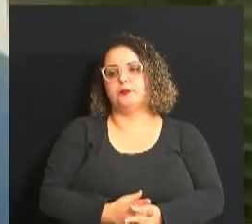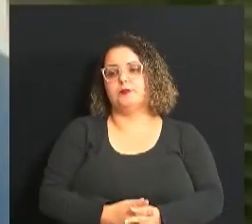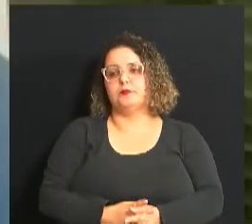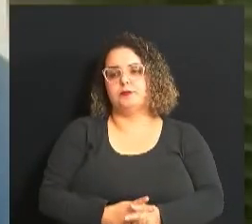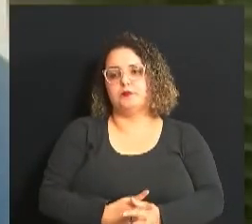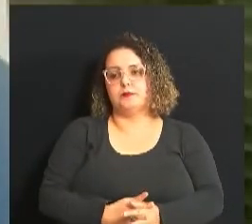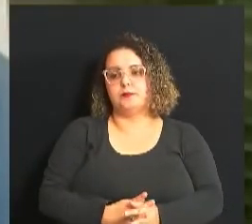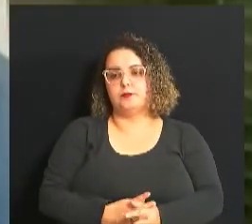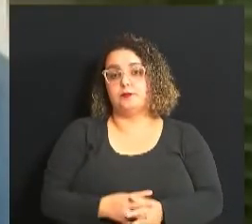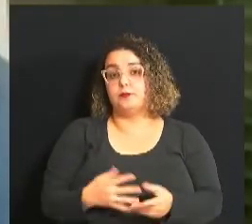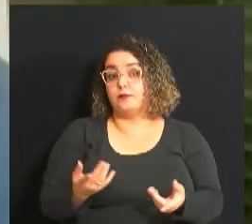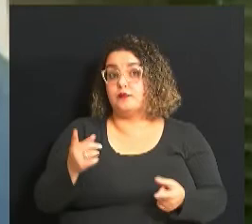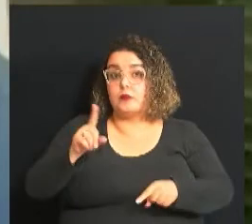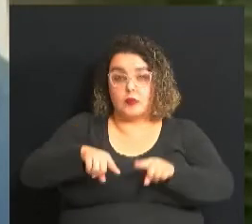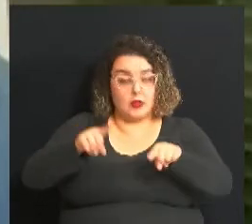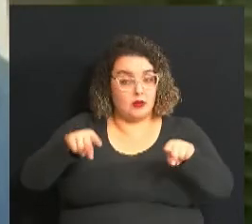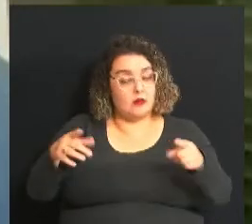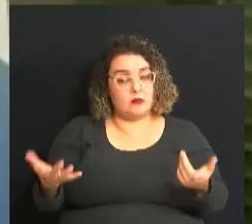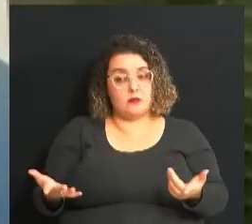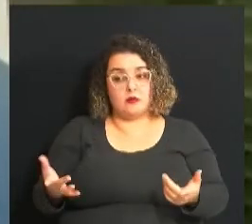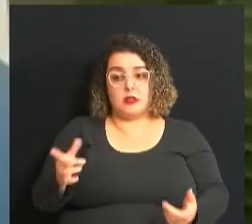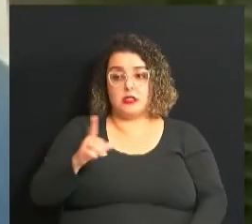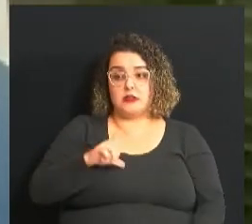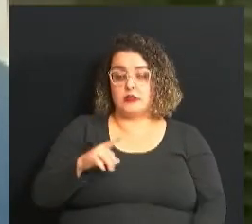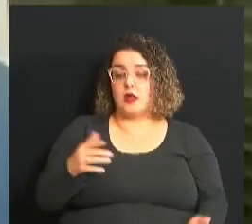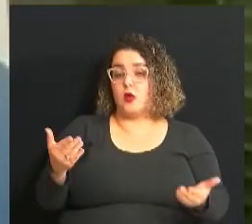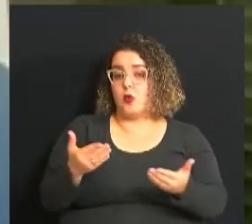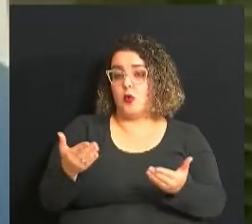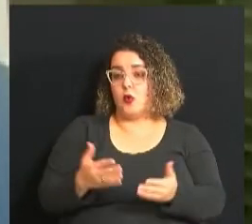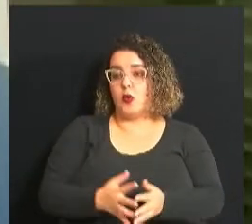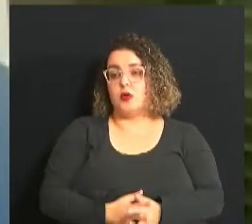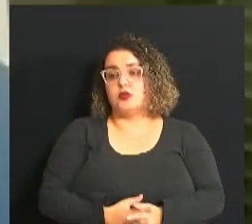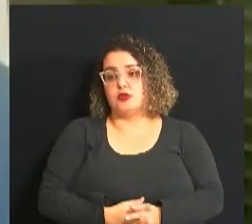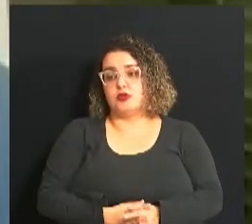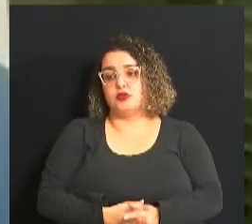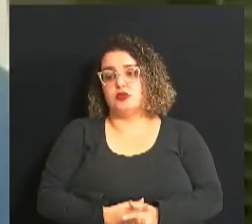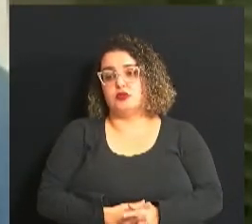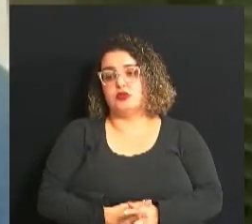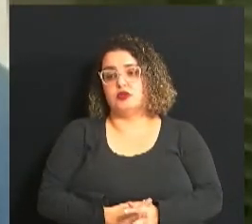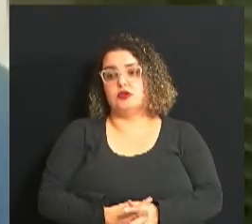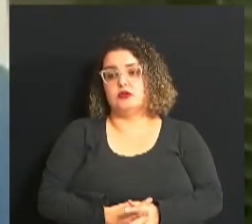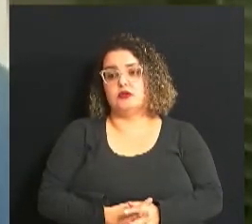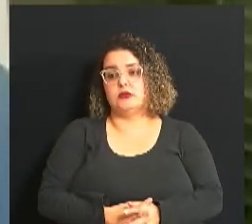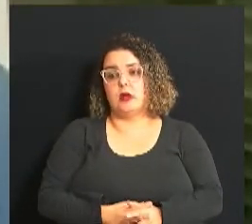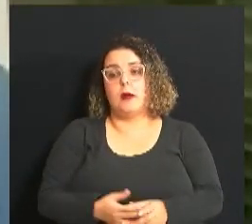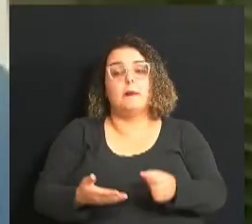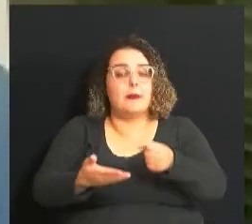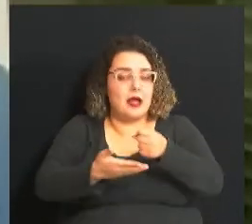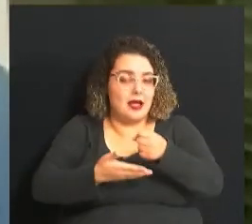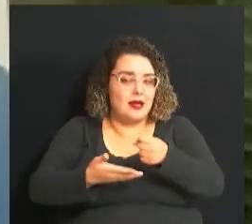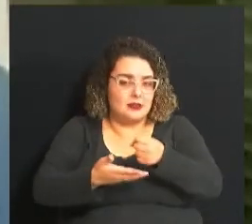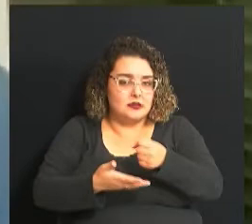Isso é muito variável, mas existe hoje, nós chamamos de diretriz, que é